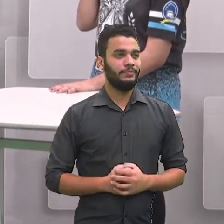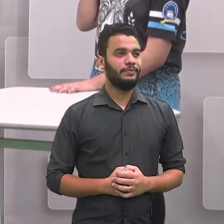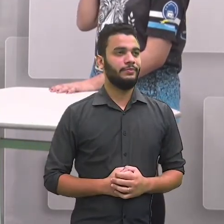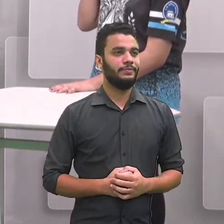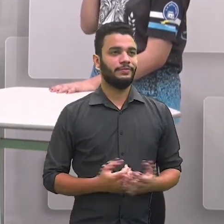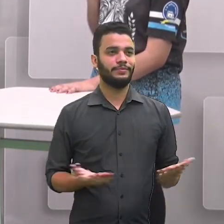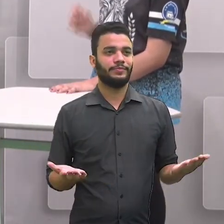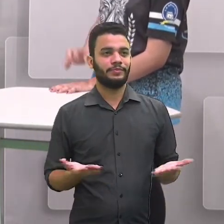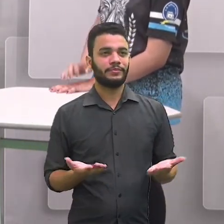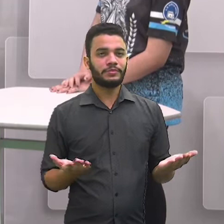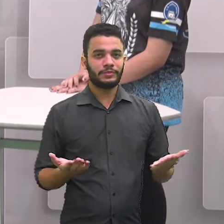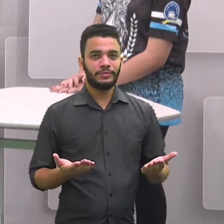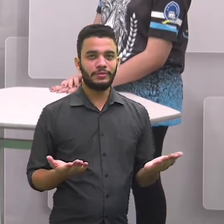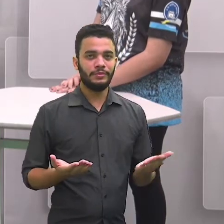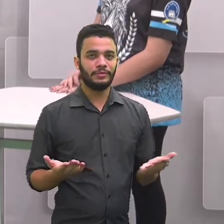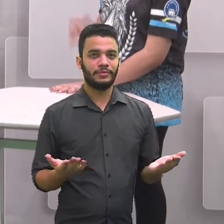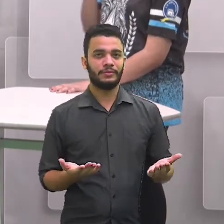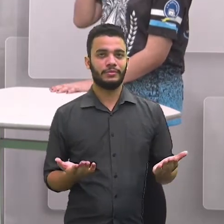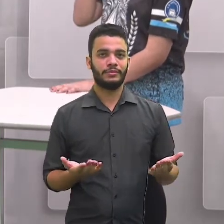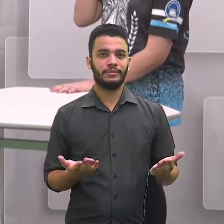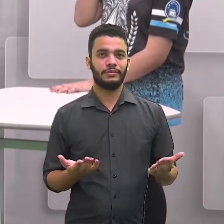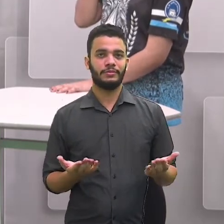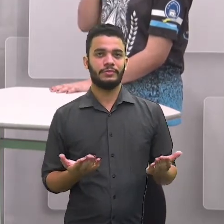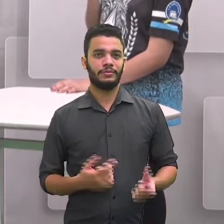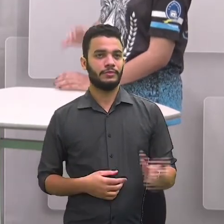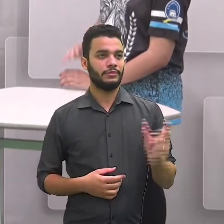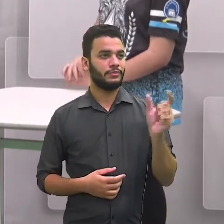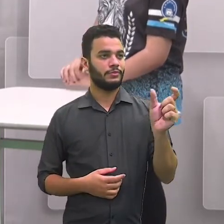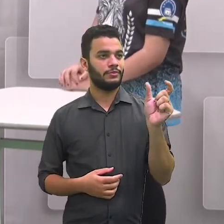Agora vamos para a última palavra.